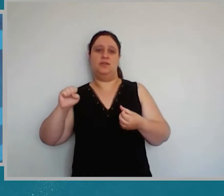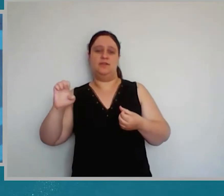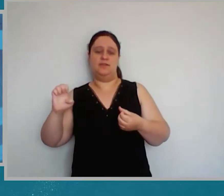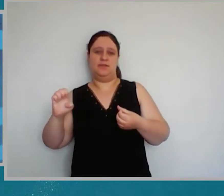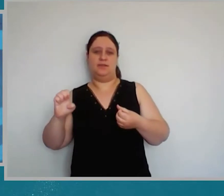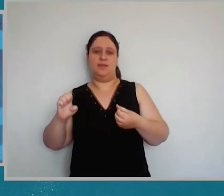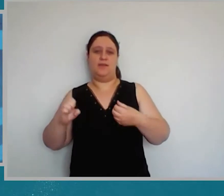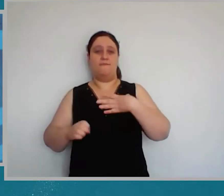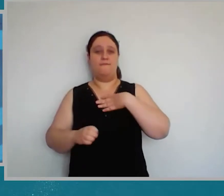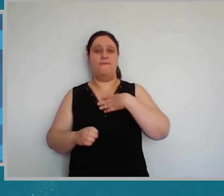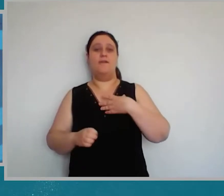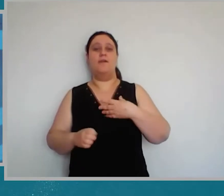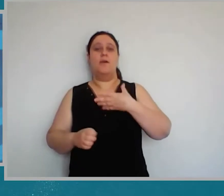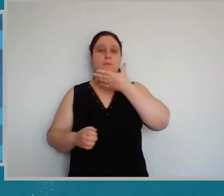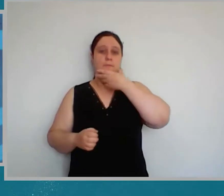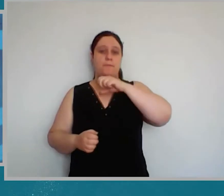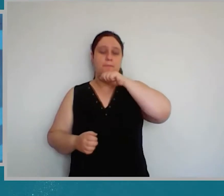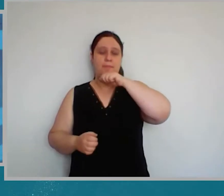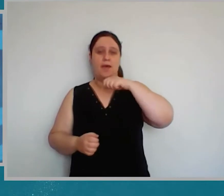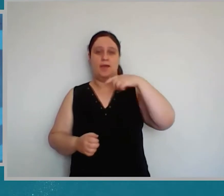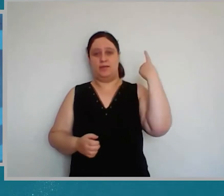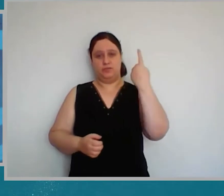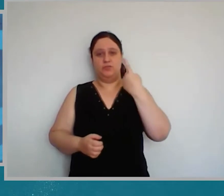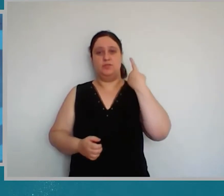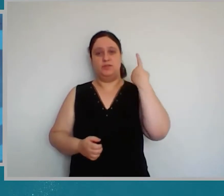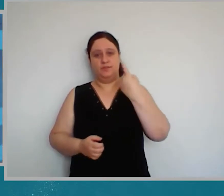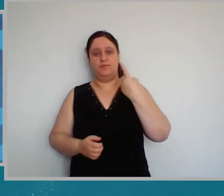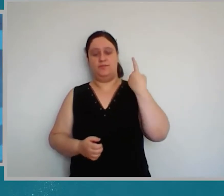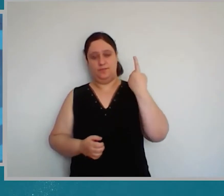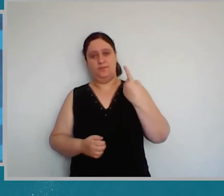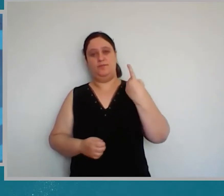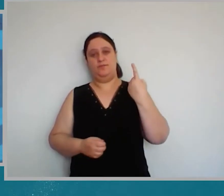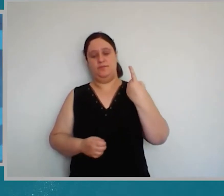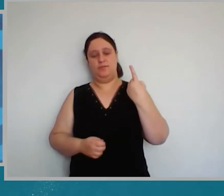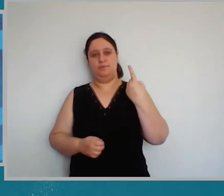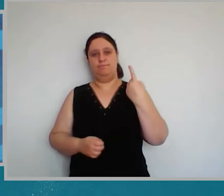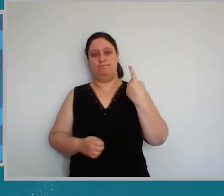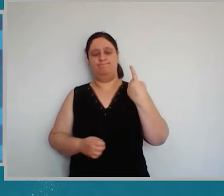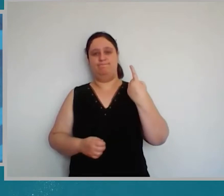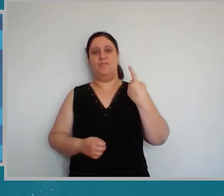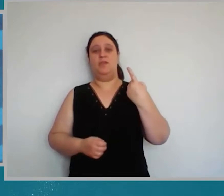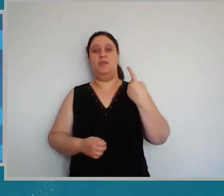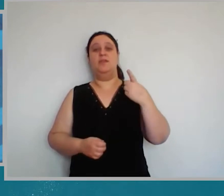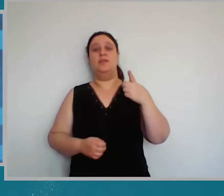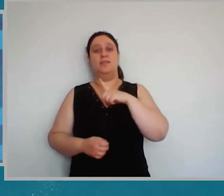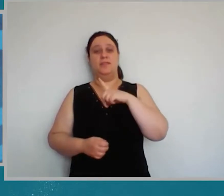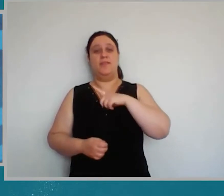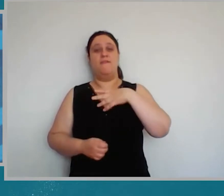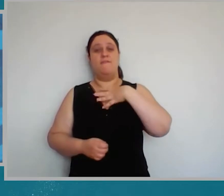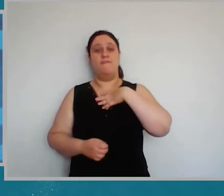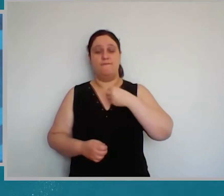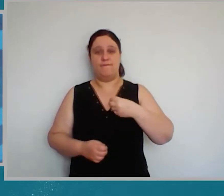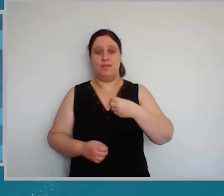fora mulher de Urias. Era outra situação, né?